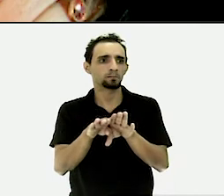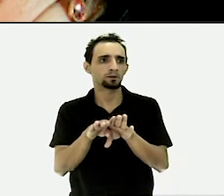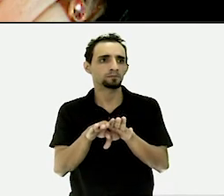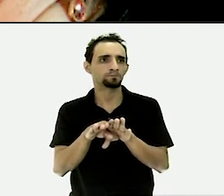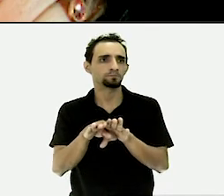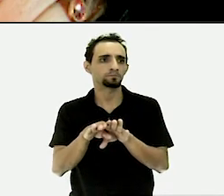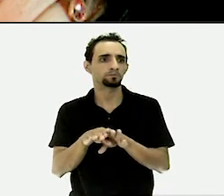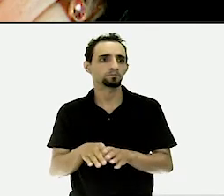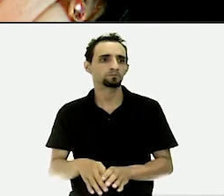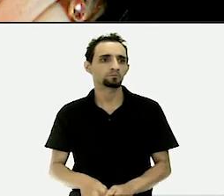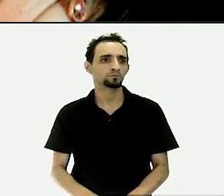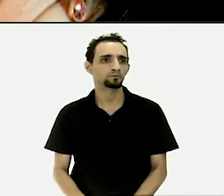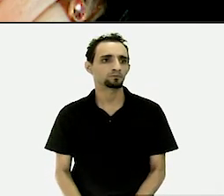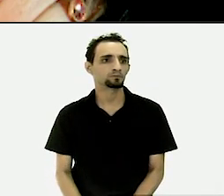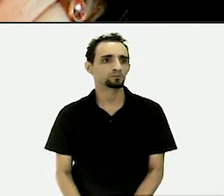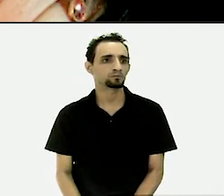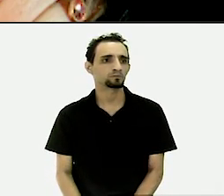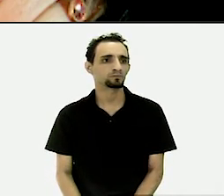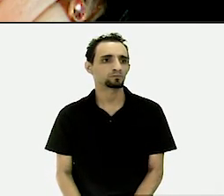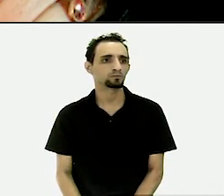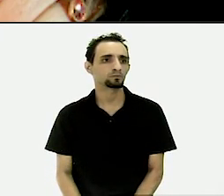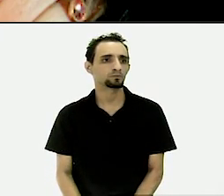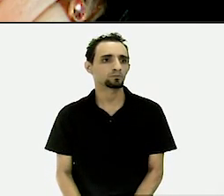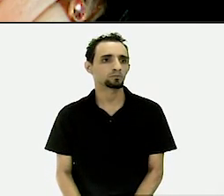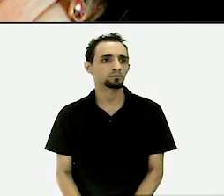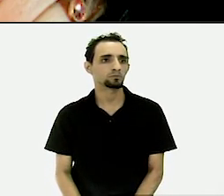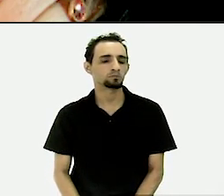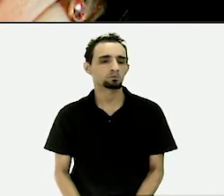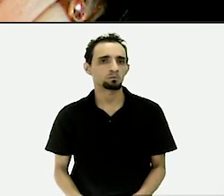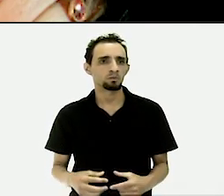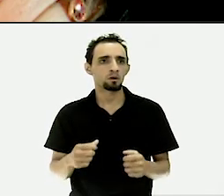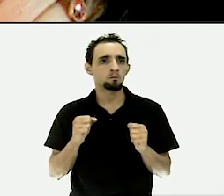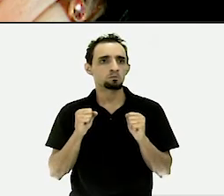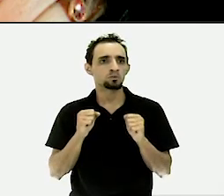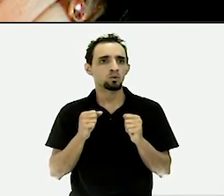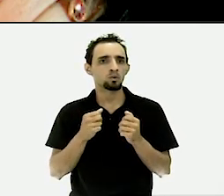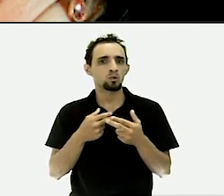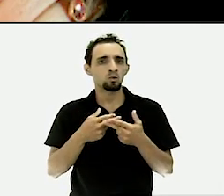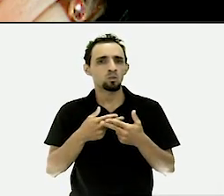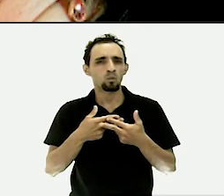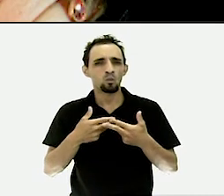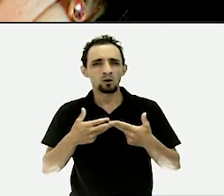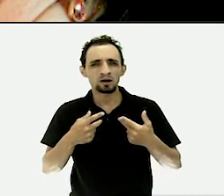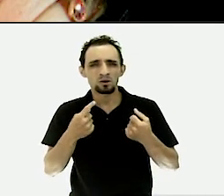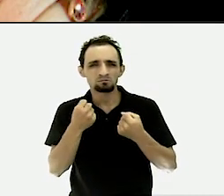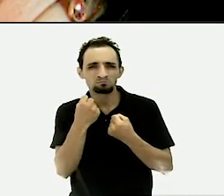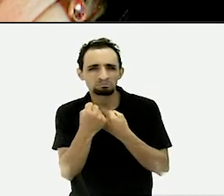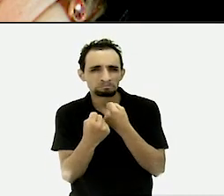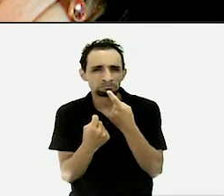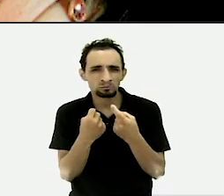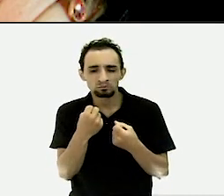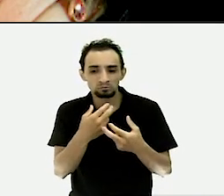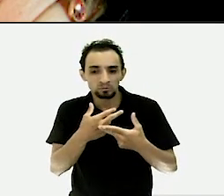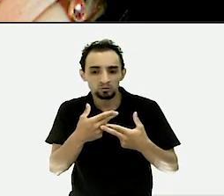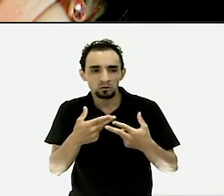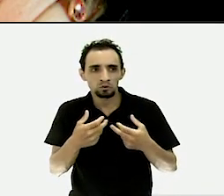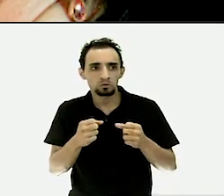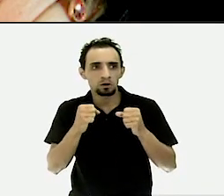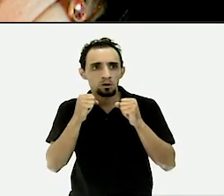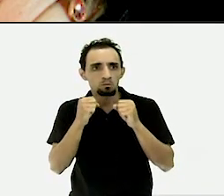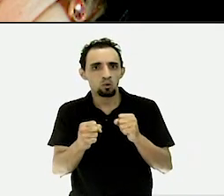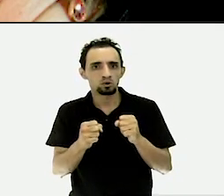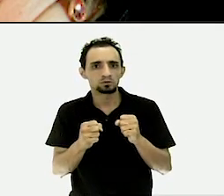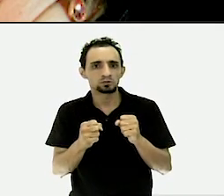sofrendo. Quantas dessas mulheres agora estão com vontade, mas têm medo de tomar uma atitude?